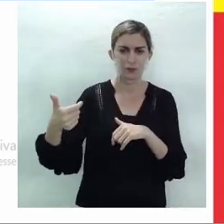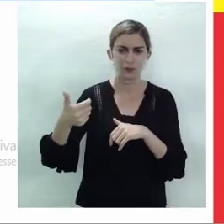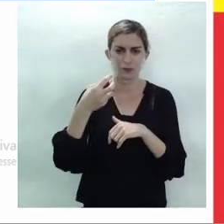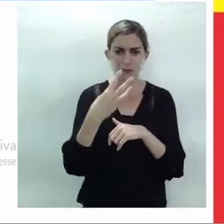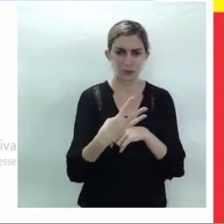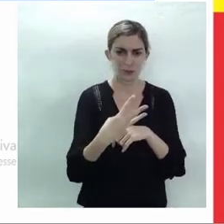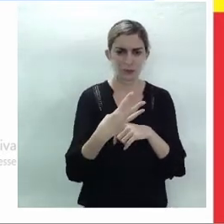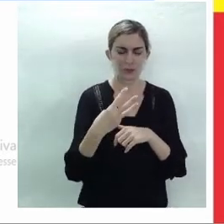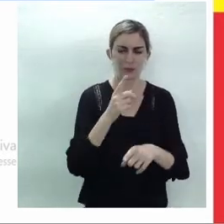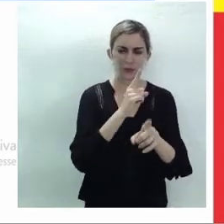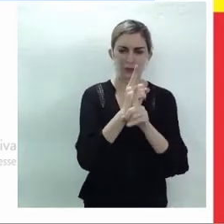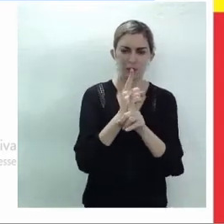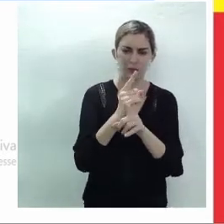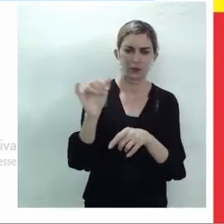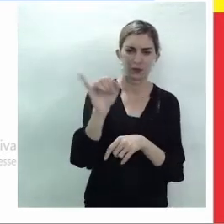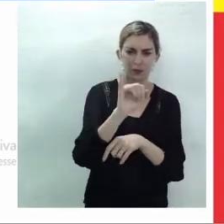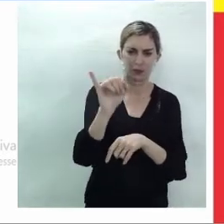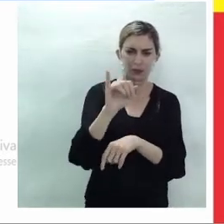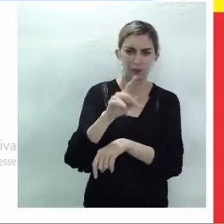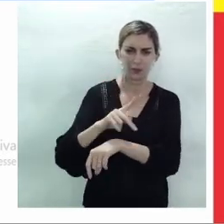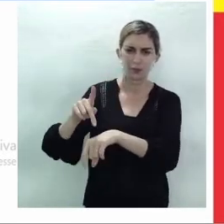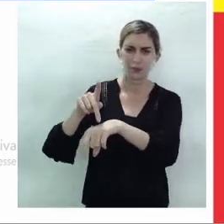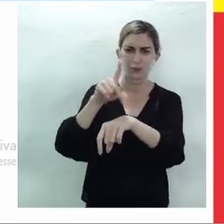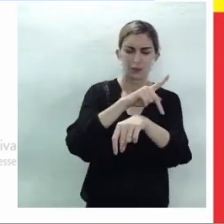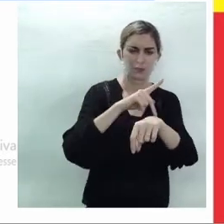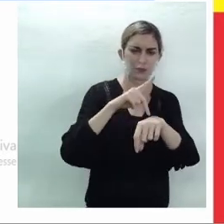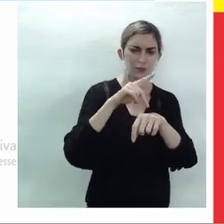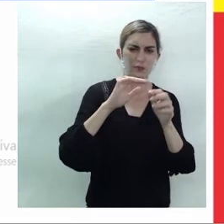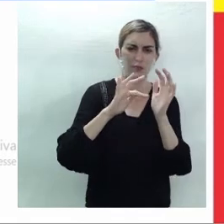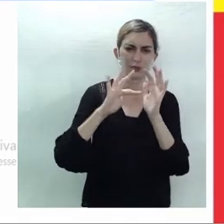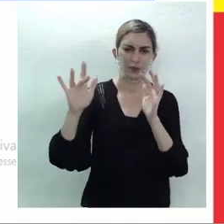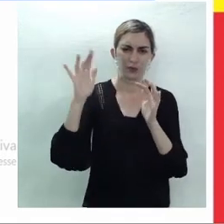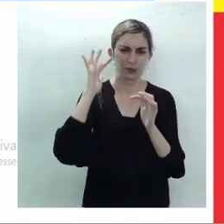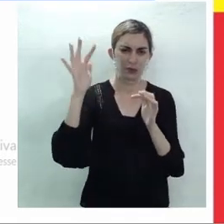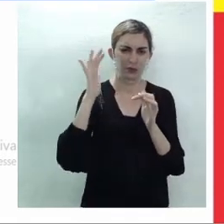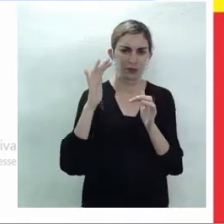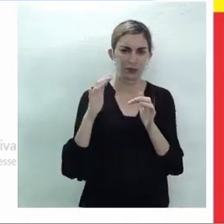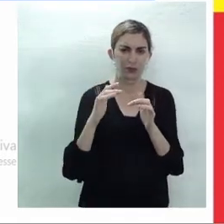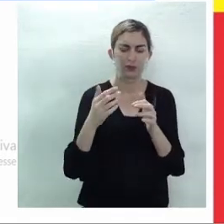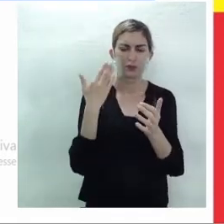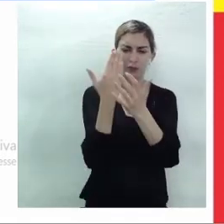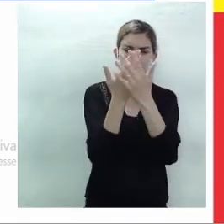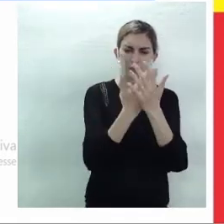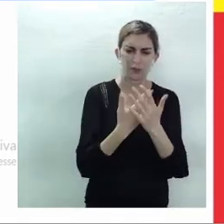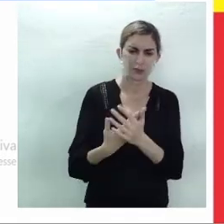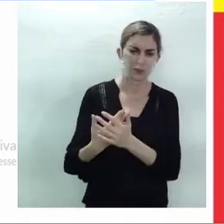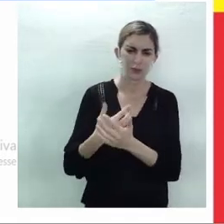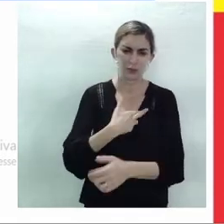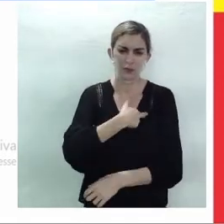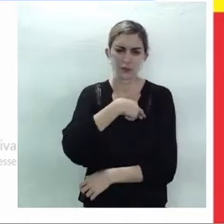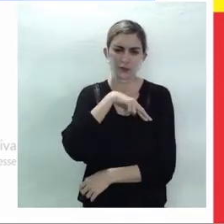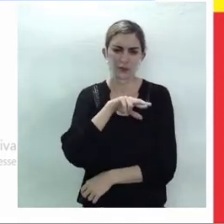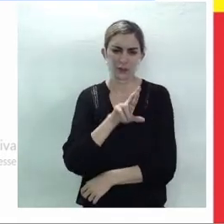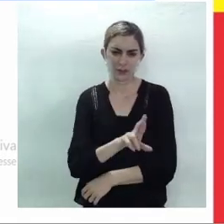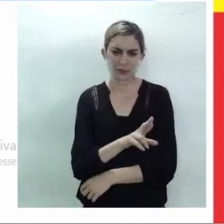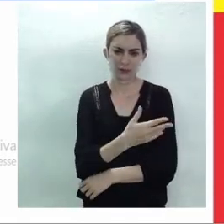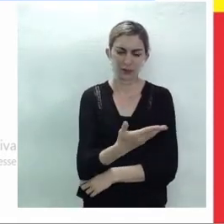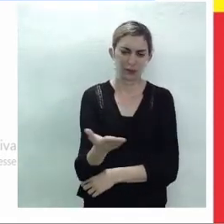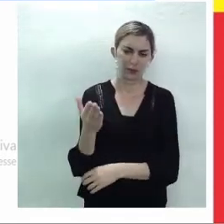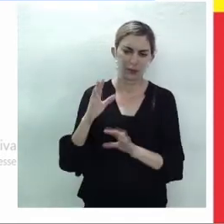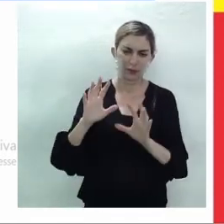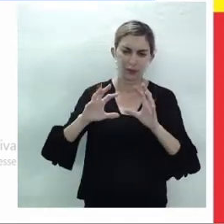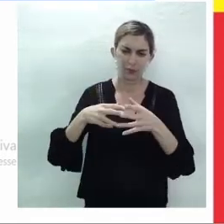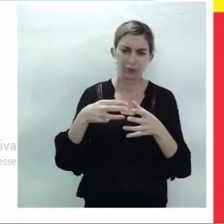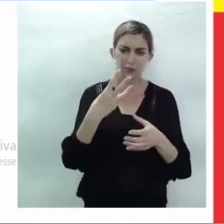encontro internacional de teólogos pluralistas e estudiosos da religião